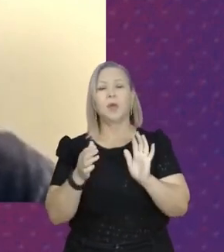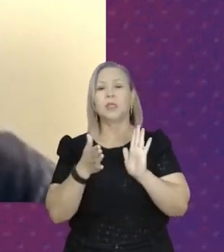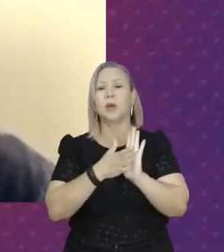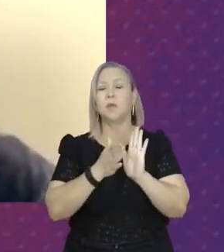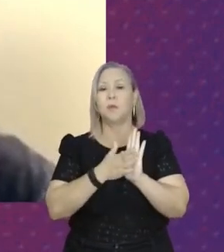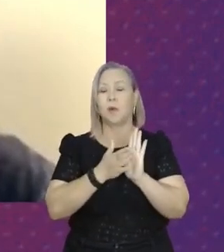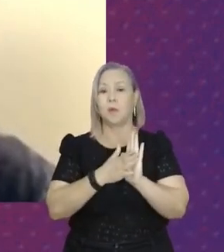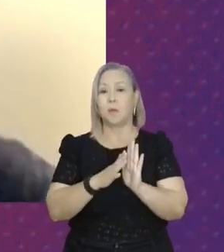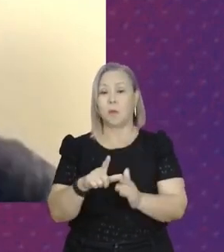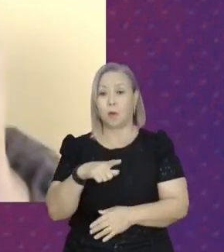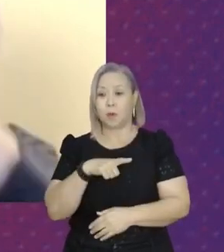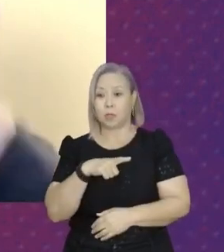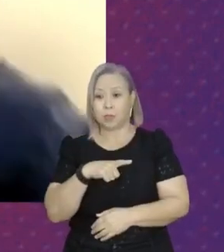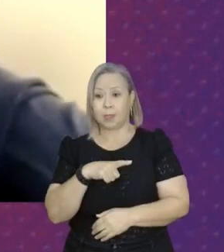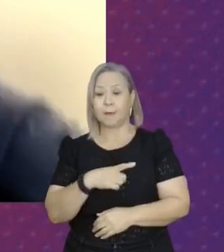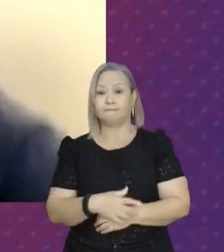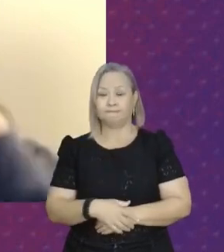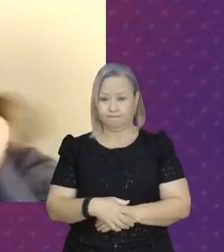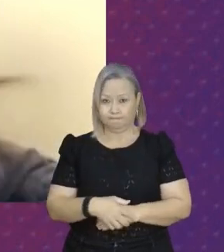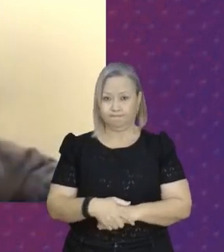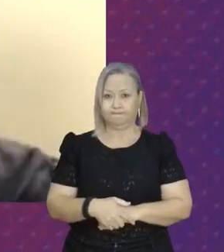que aparece e a gente